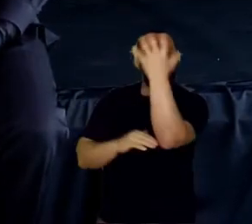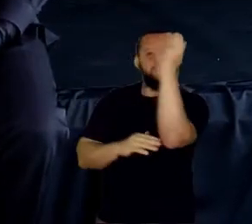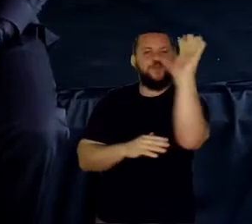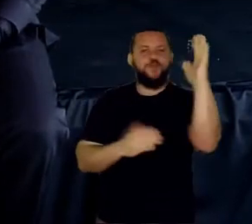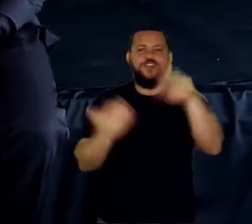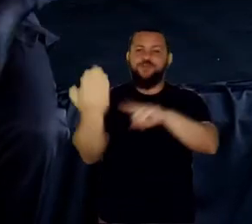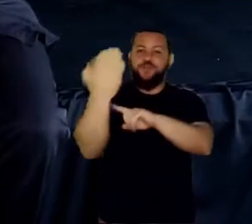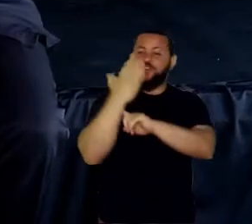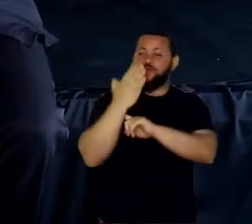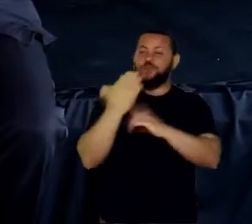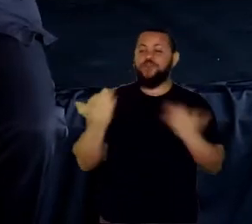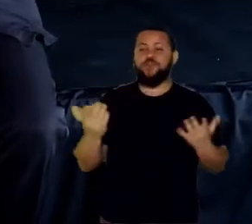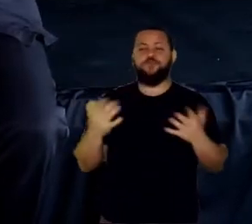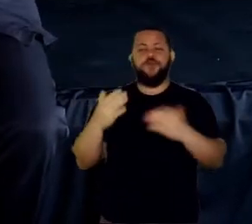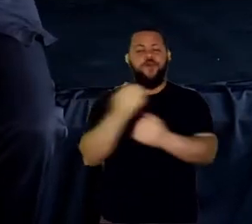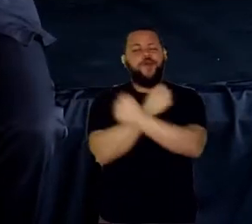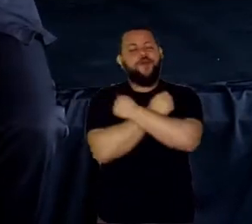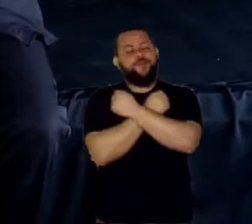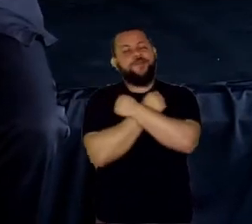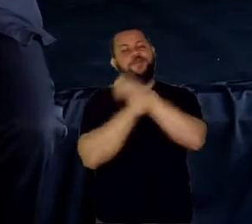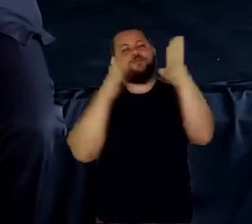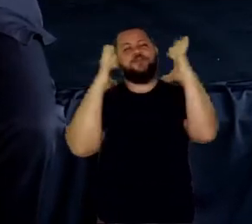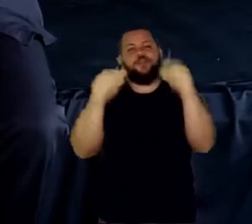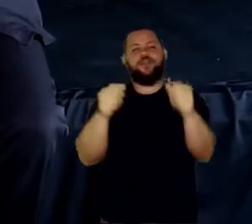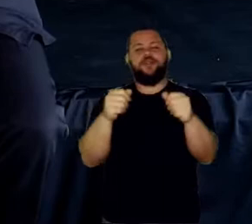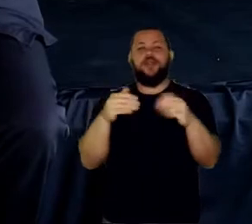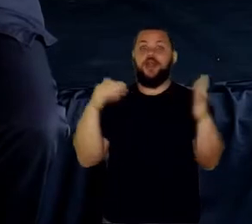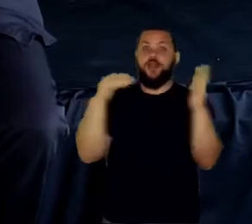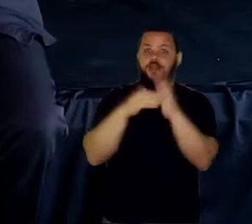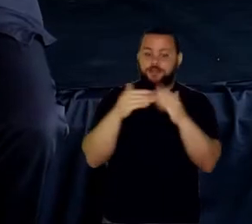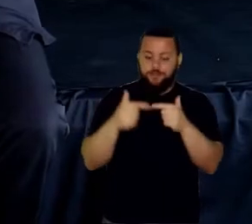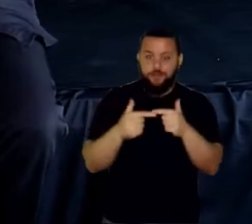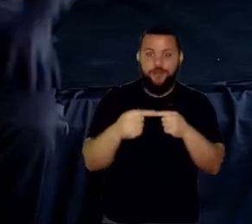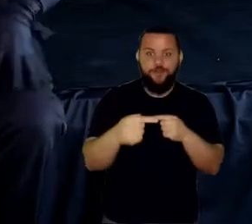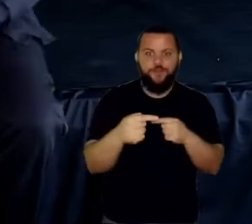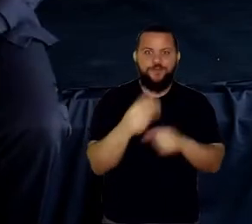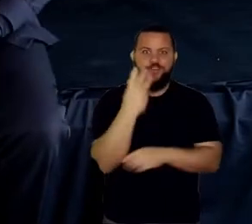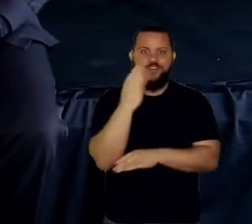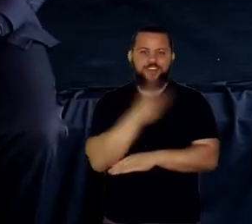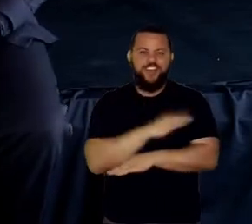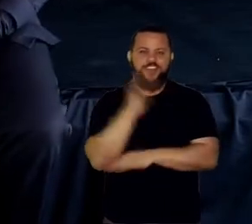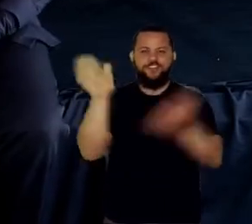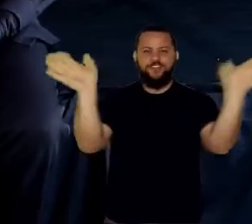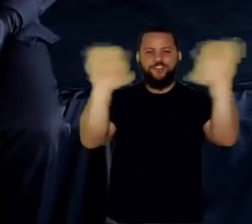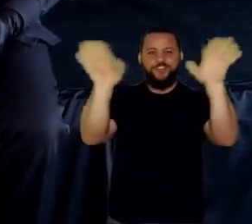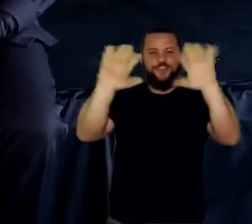Um abraço para todos. E até daqui a pouco. Valeu. Tchau, gente. Tchau.